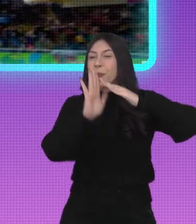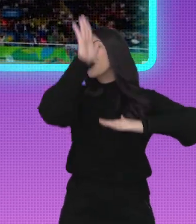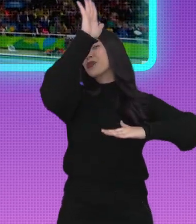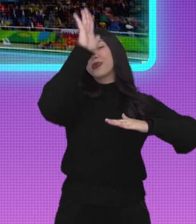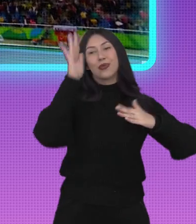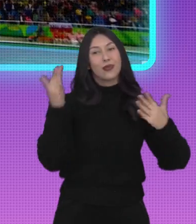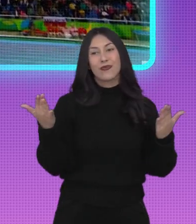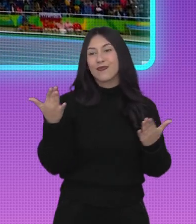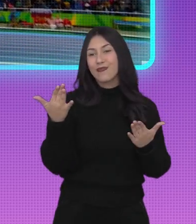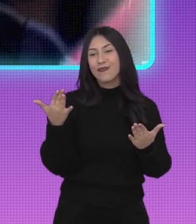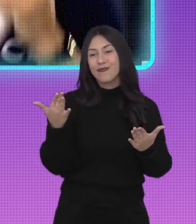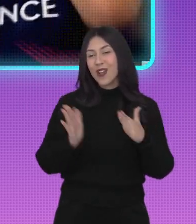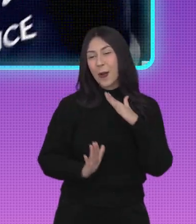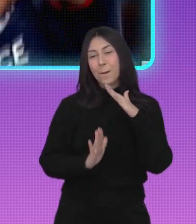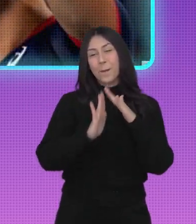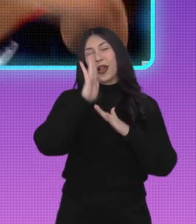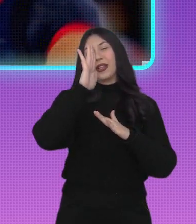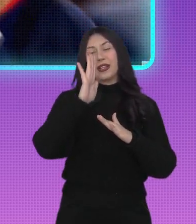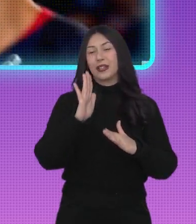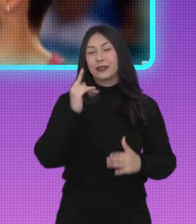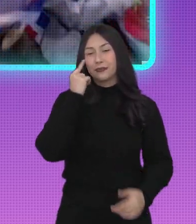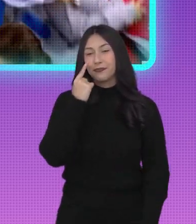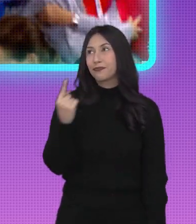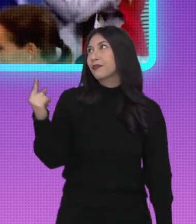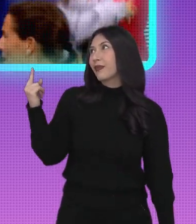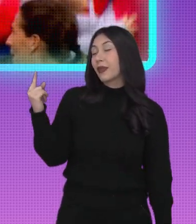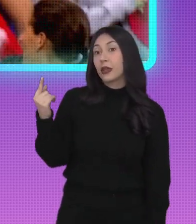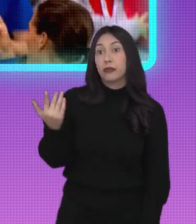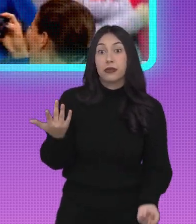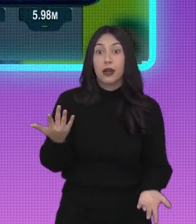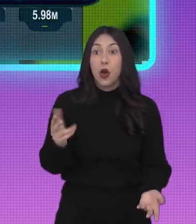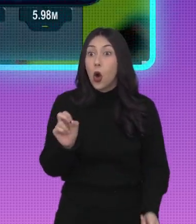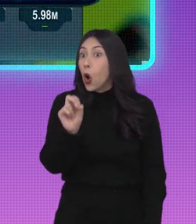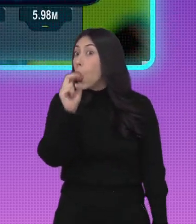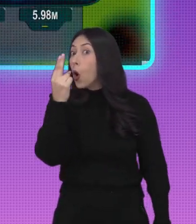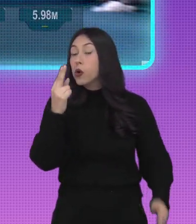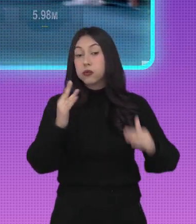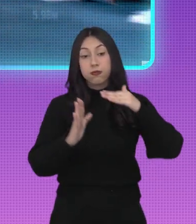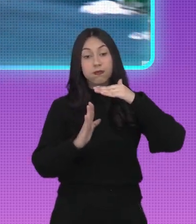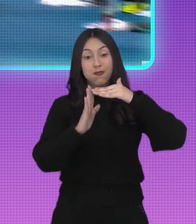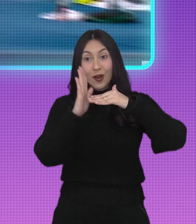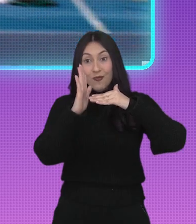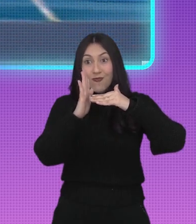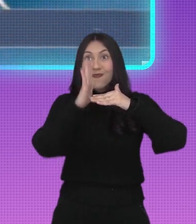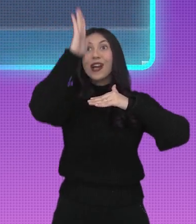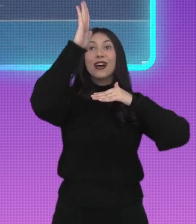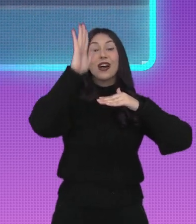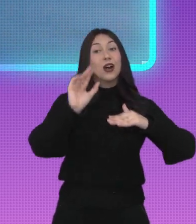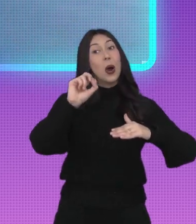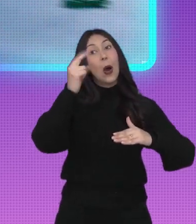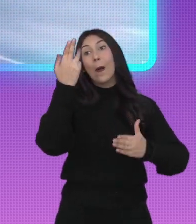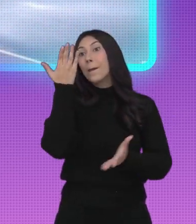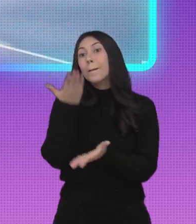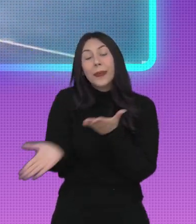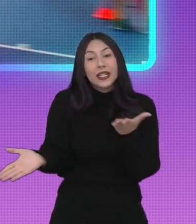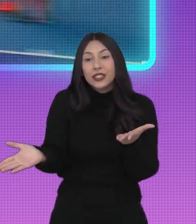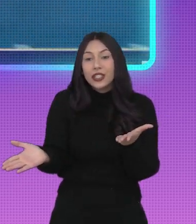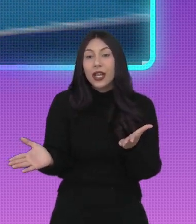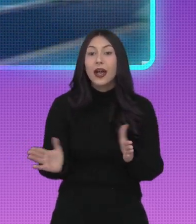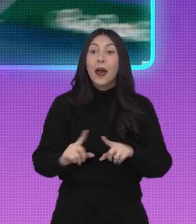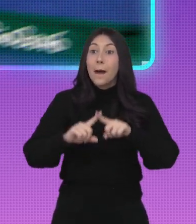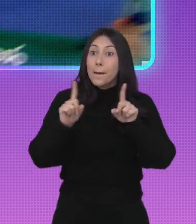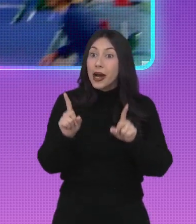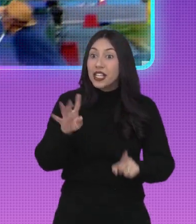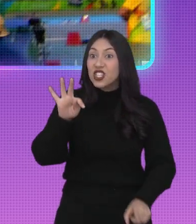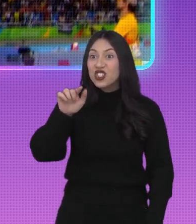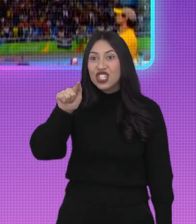recorde olímpico. E aí era assim, ou passava ou não. E o Thiago pegou, ele nunca